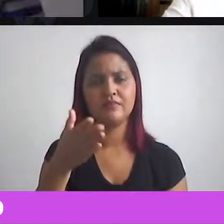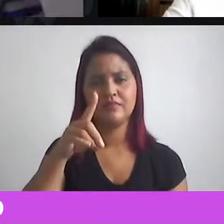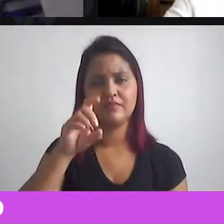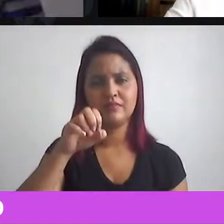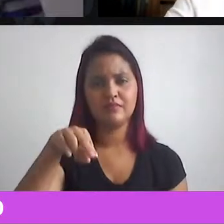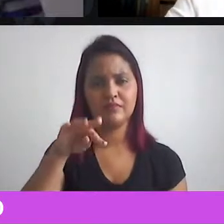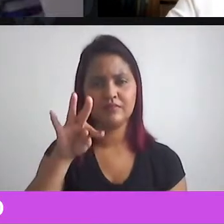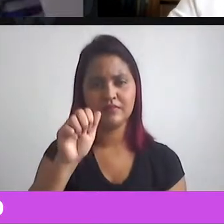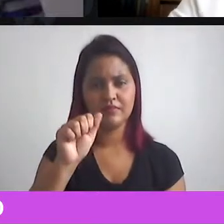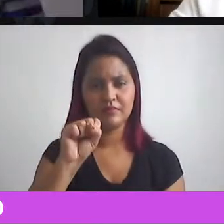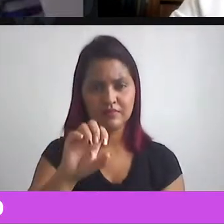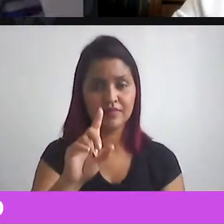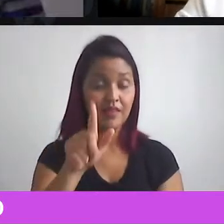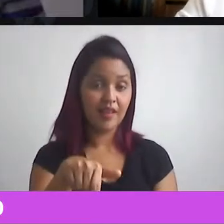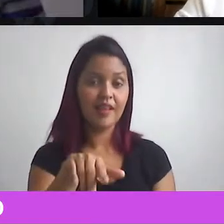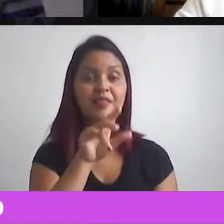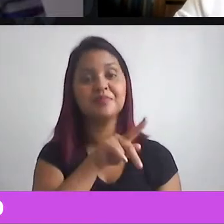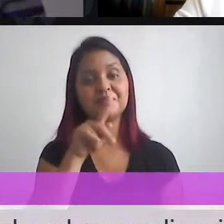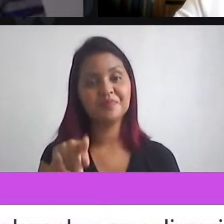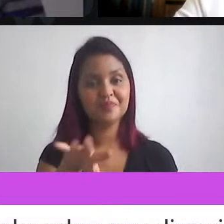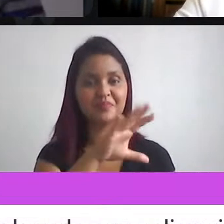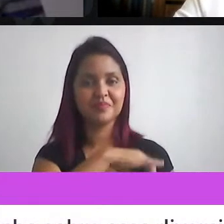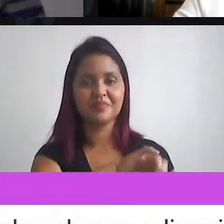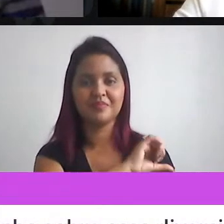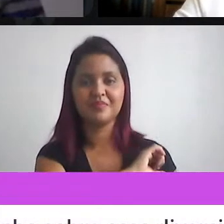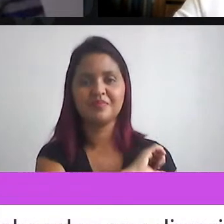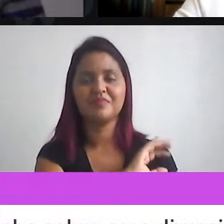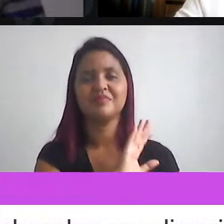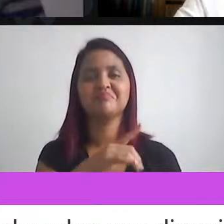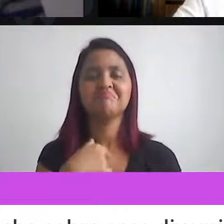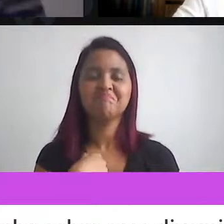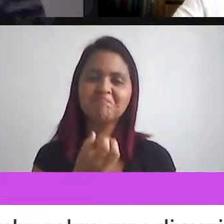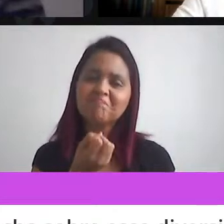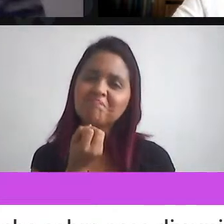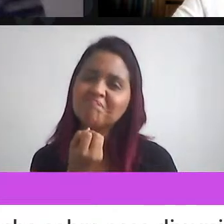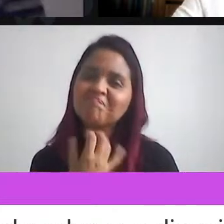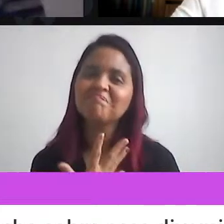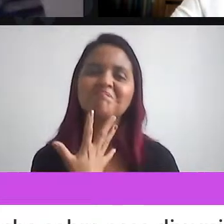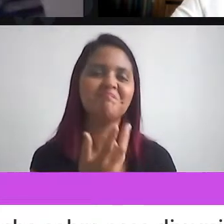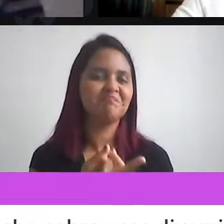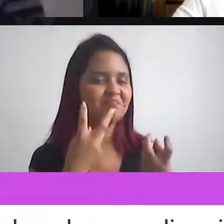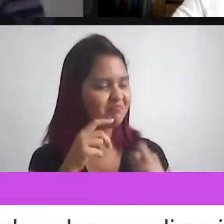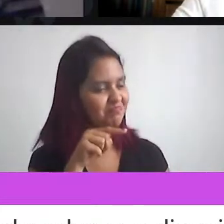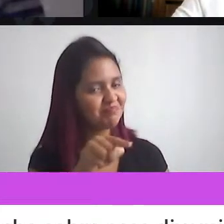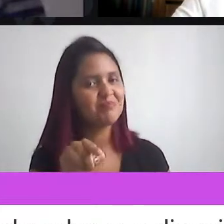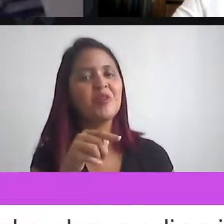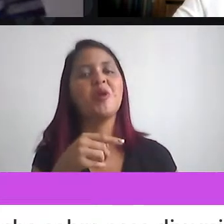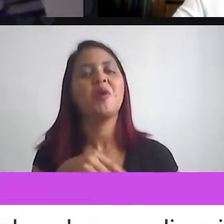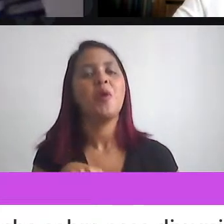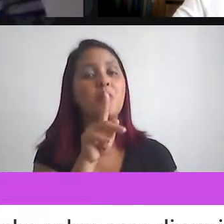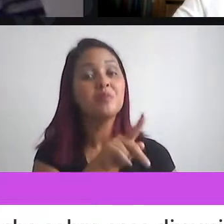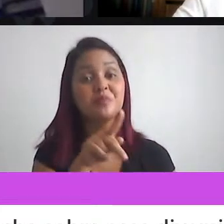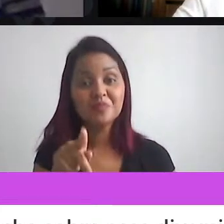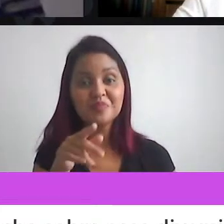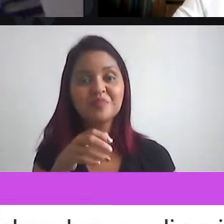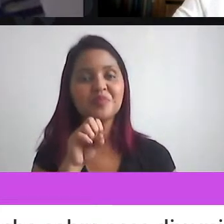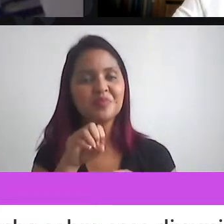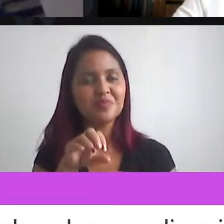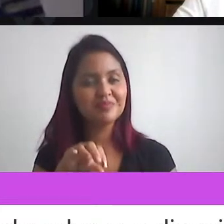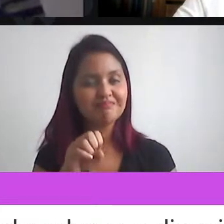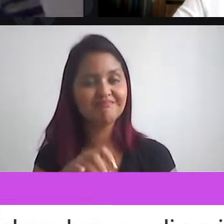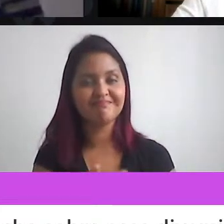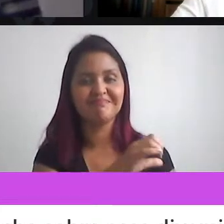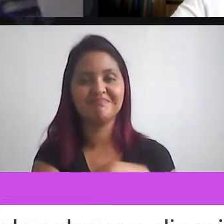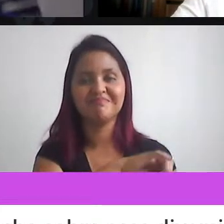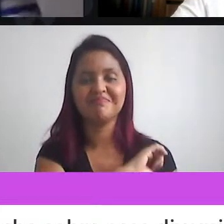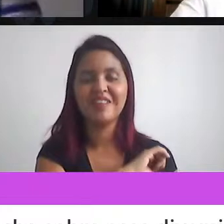muito bom ver um professor da educação básica se interessando pelas